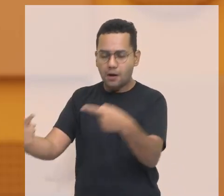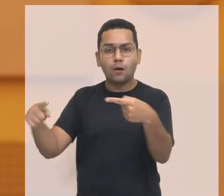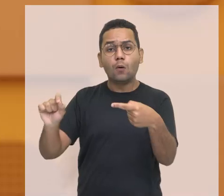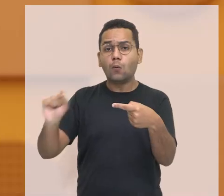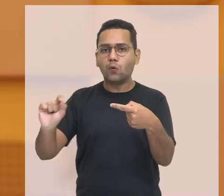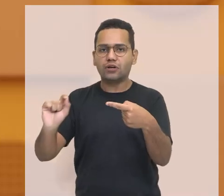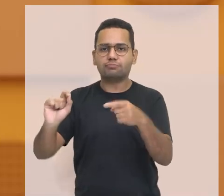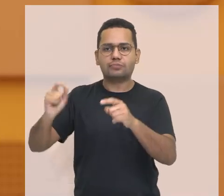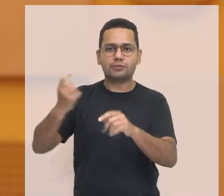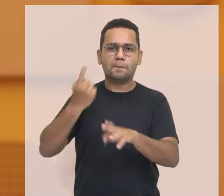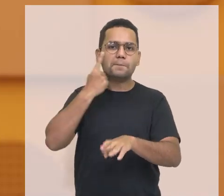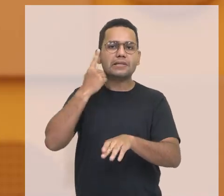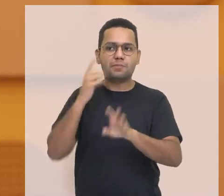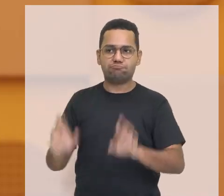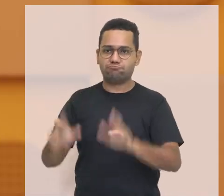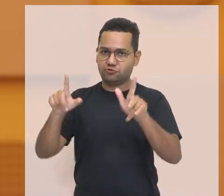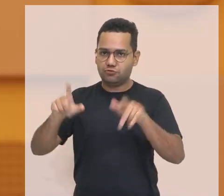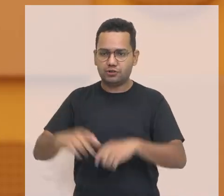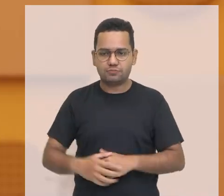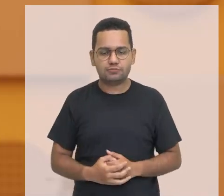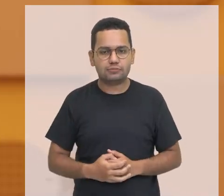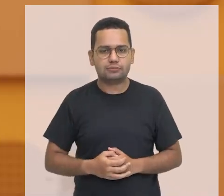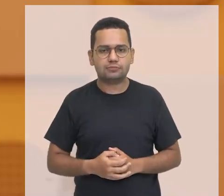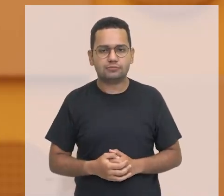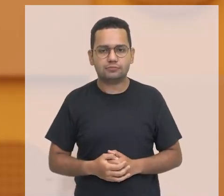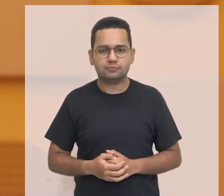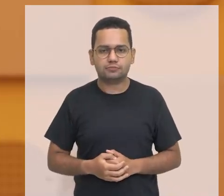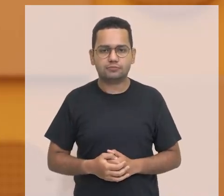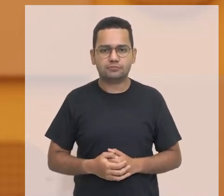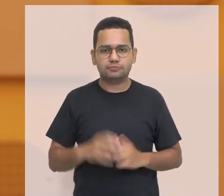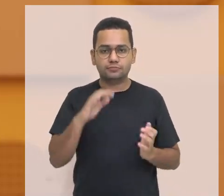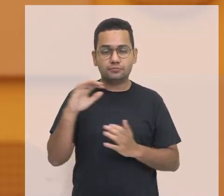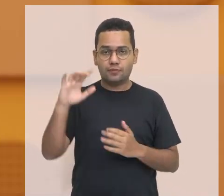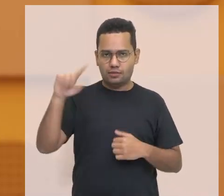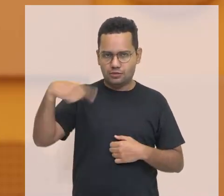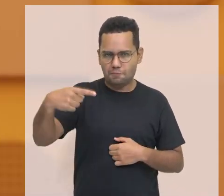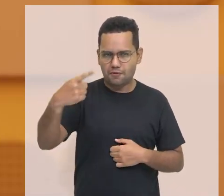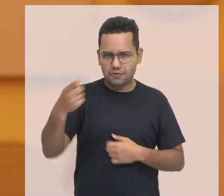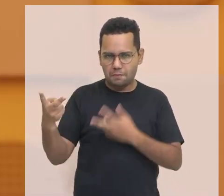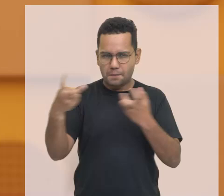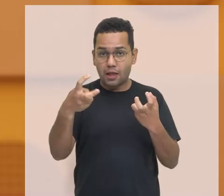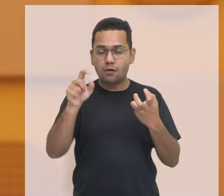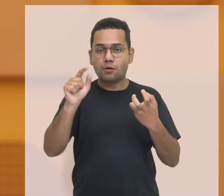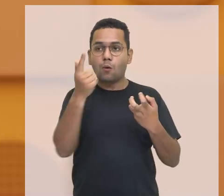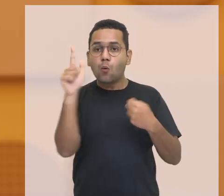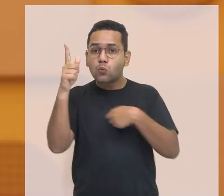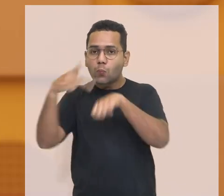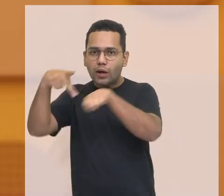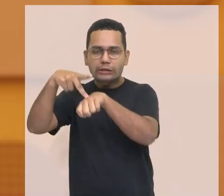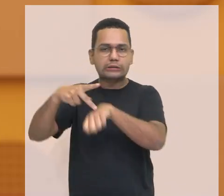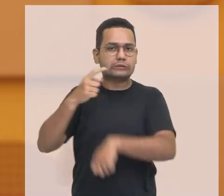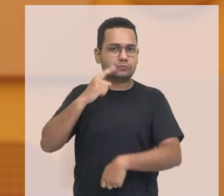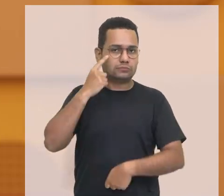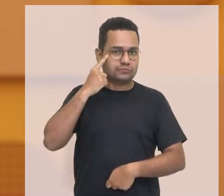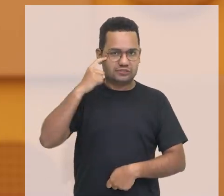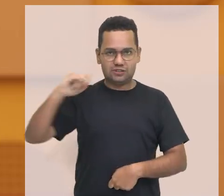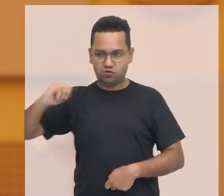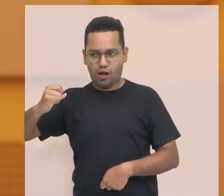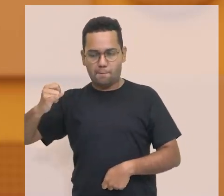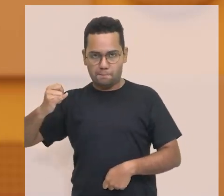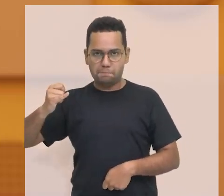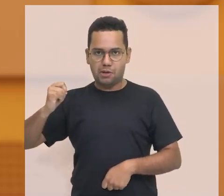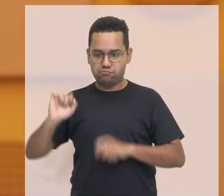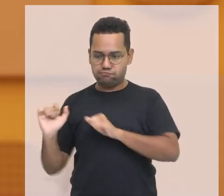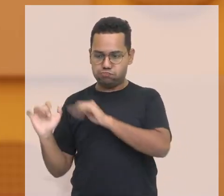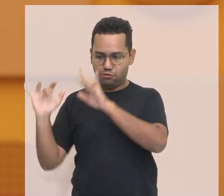de ideologias antagônicas, tá, gente? A gente vai ver depois, quando o Japão invade a China, esses dois grupos, mais uma